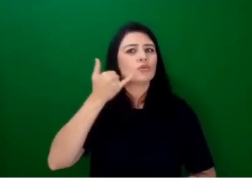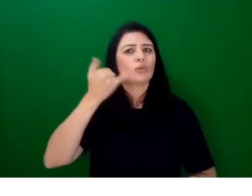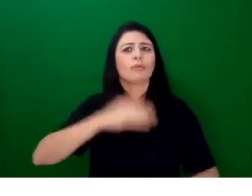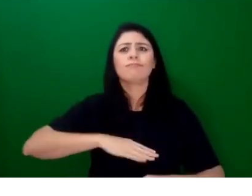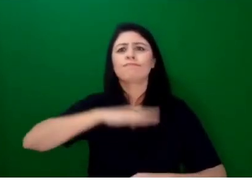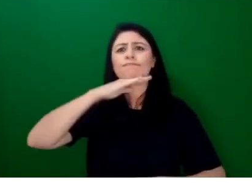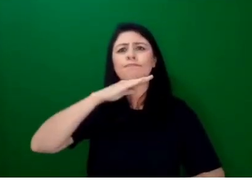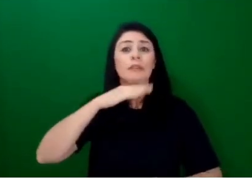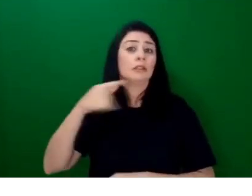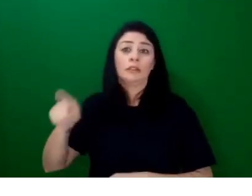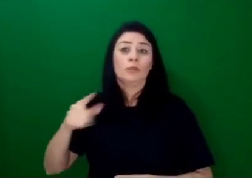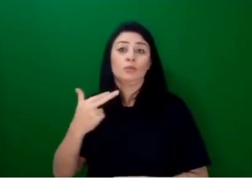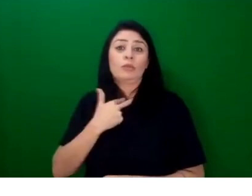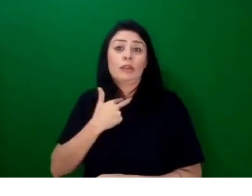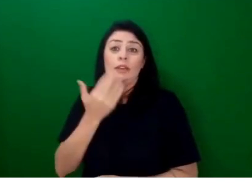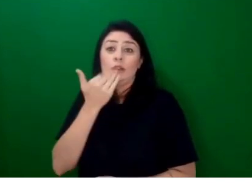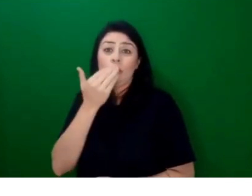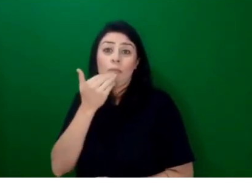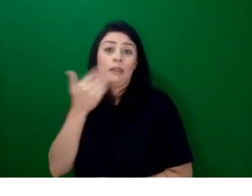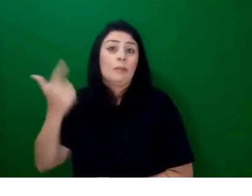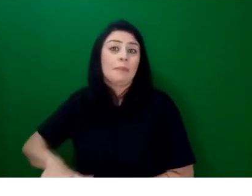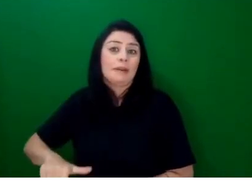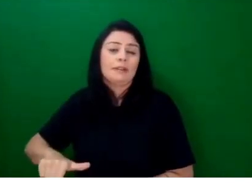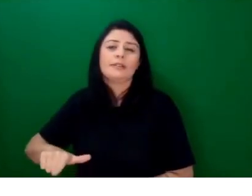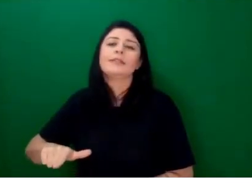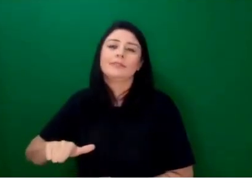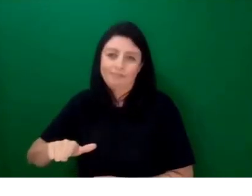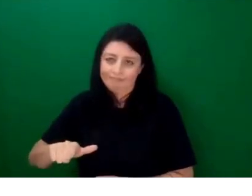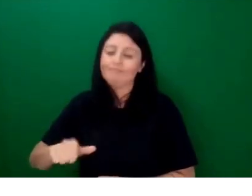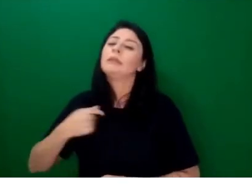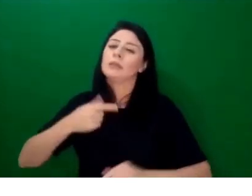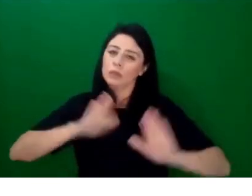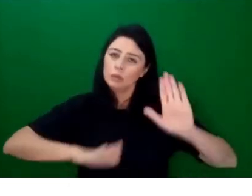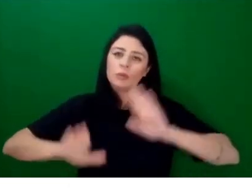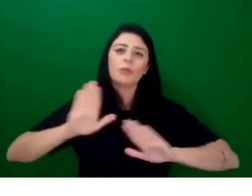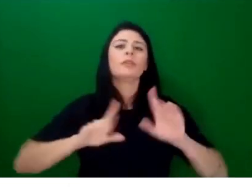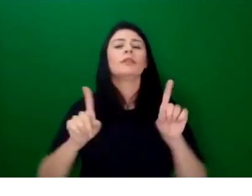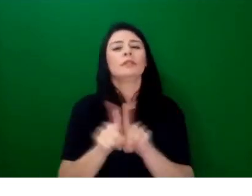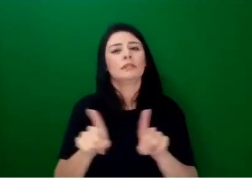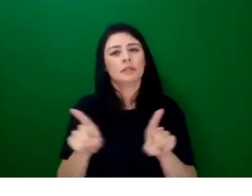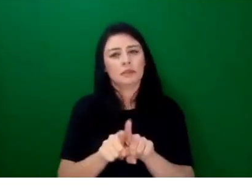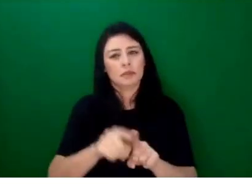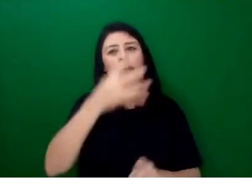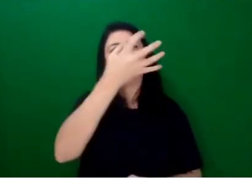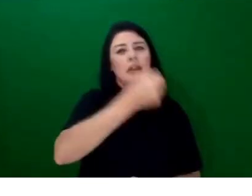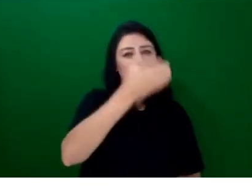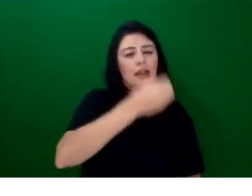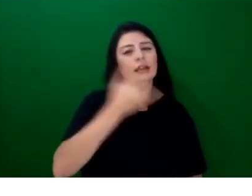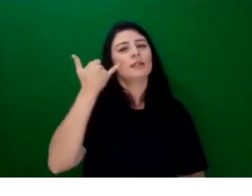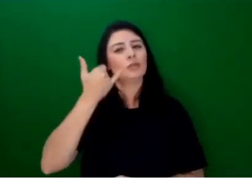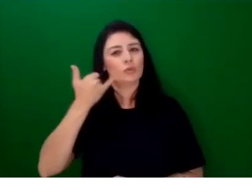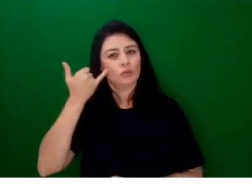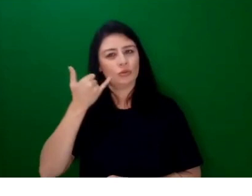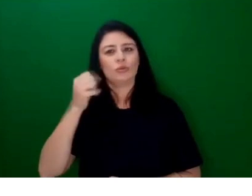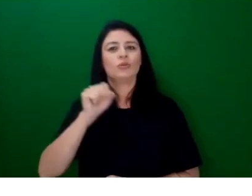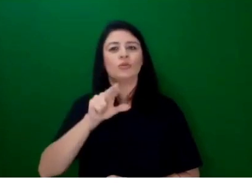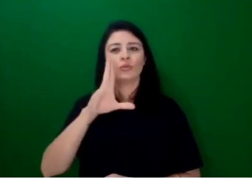se alimentado, só tem a introdução de líquidos? Então diminui também, toma cuidado com leite e